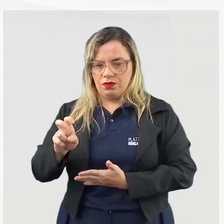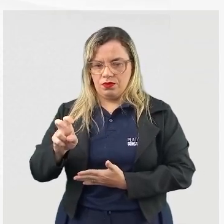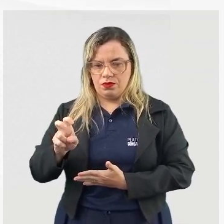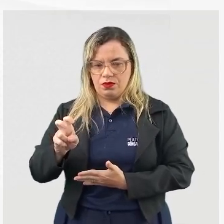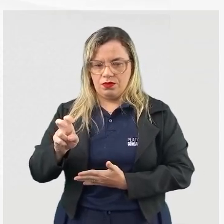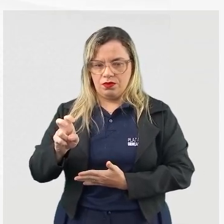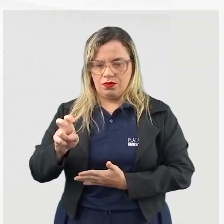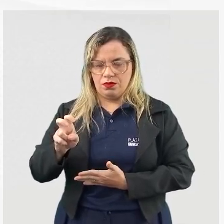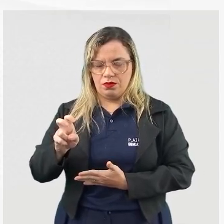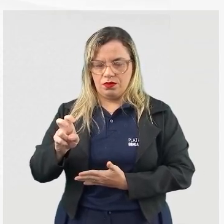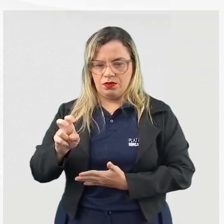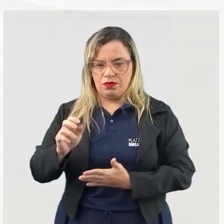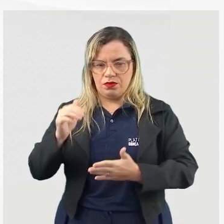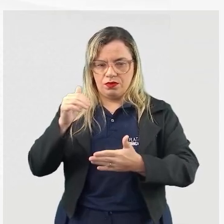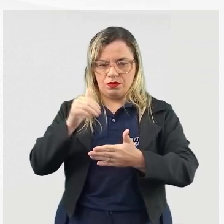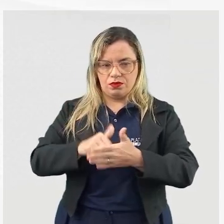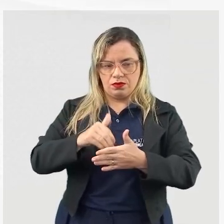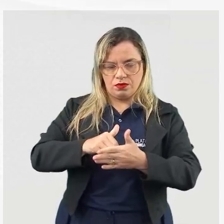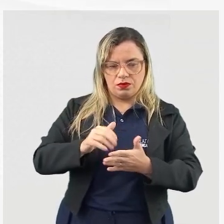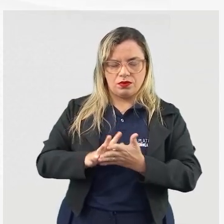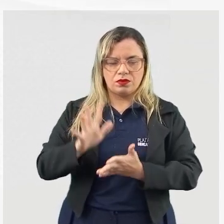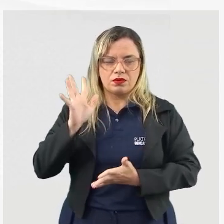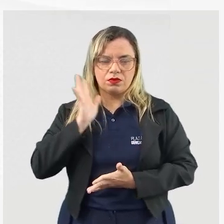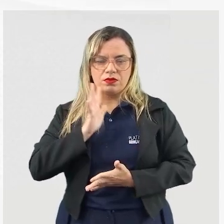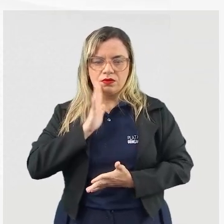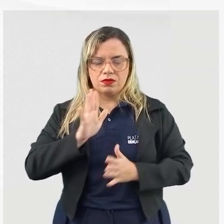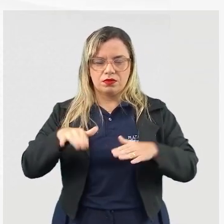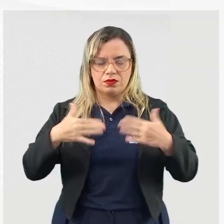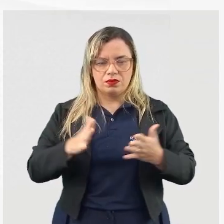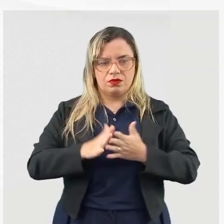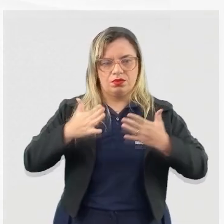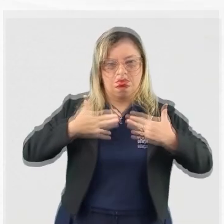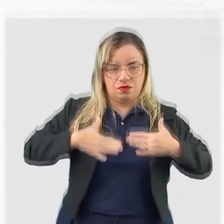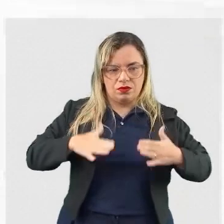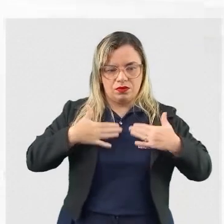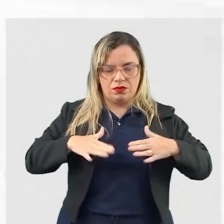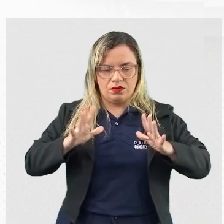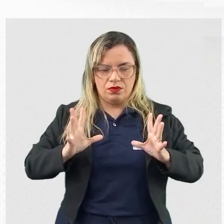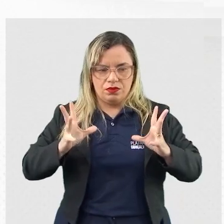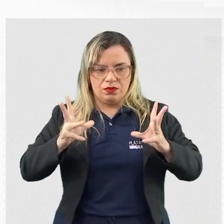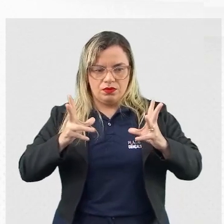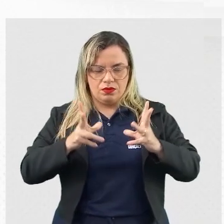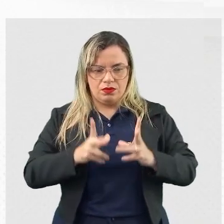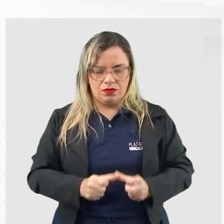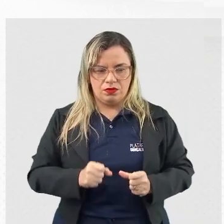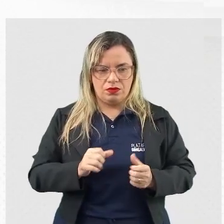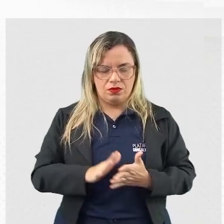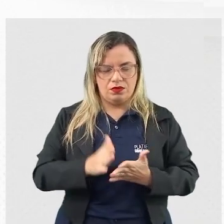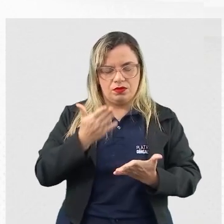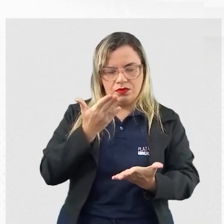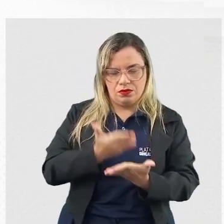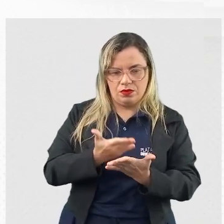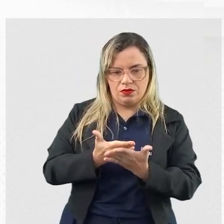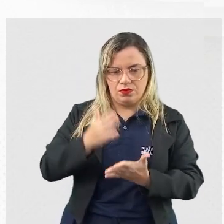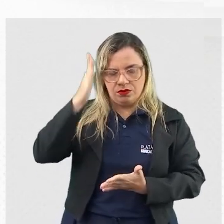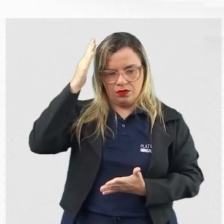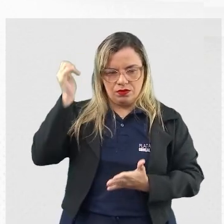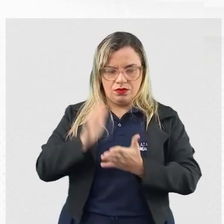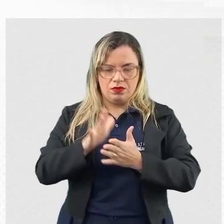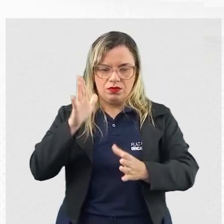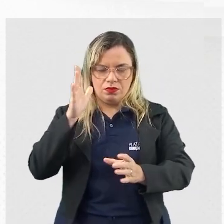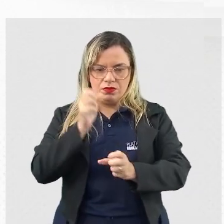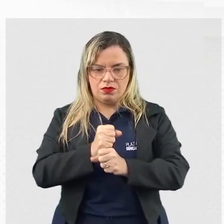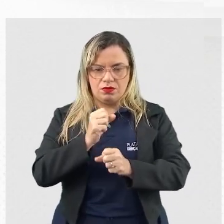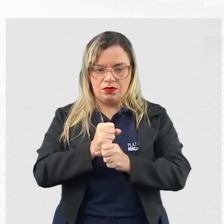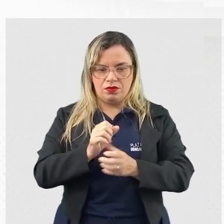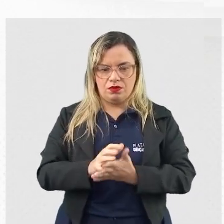845 votos. Beleza? Tranquilo? Todo mundo vai sair dessa aula sabendo calcular uma